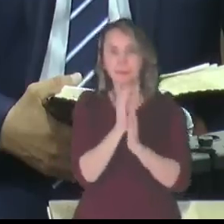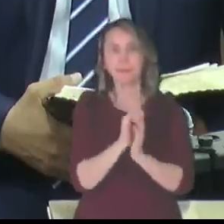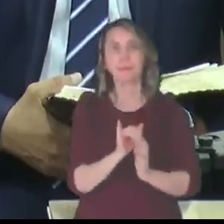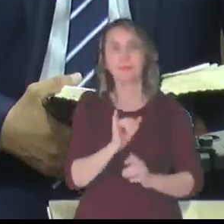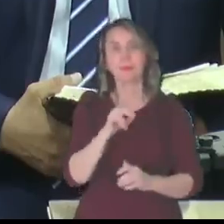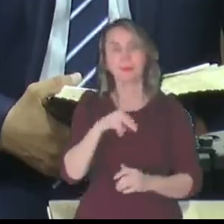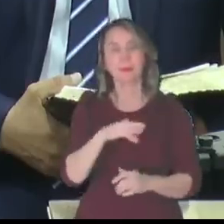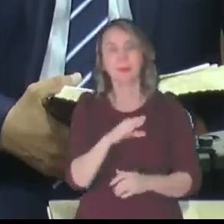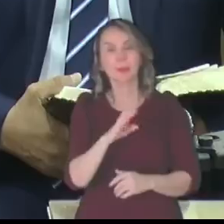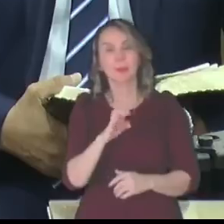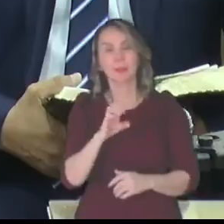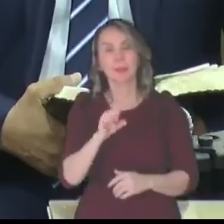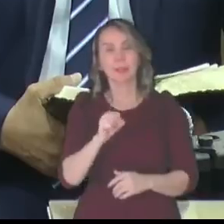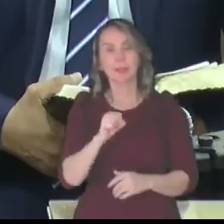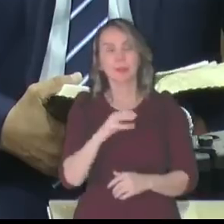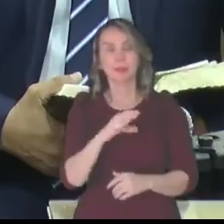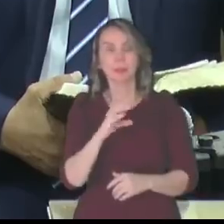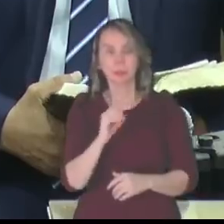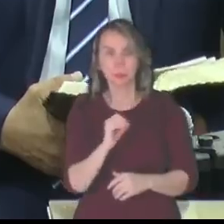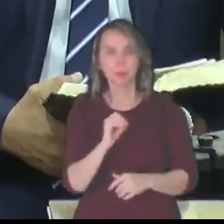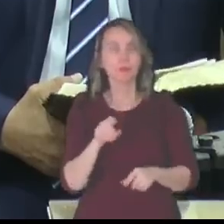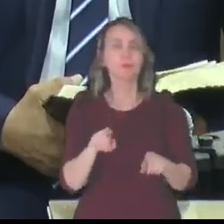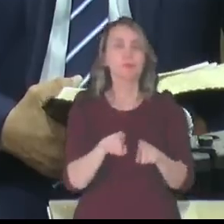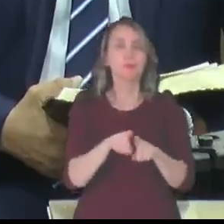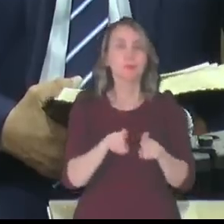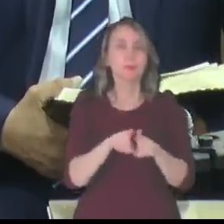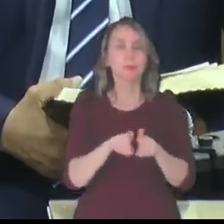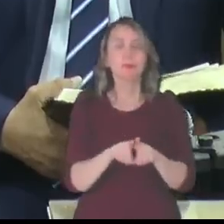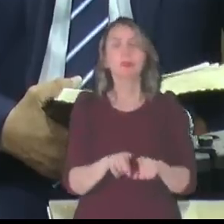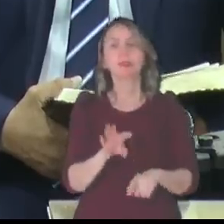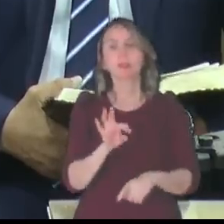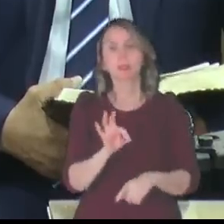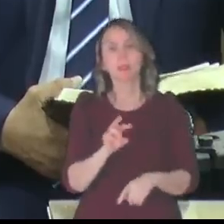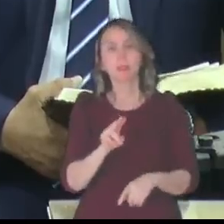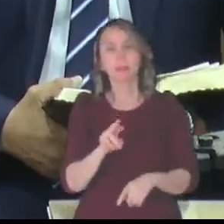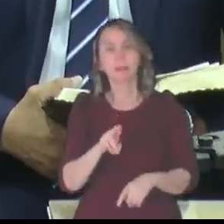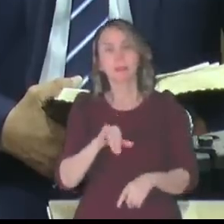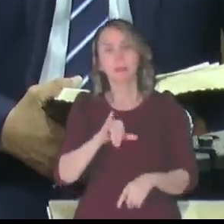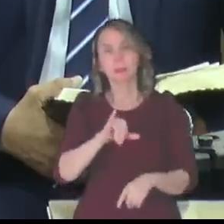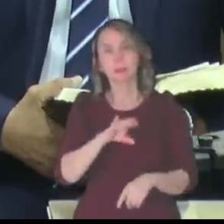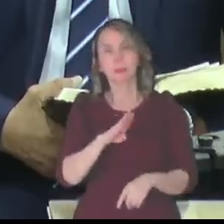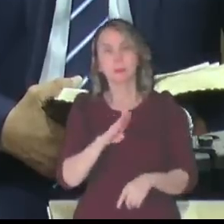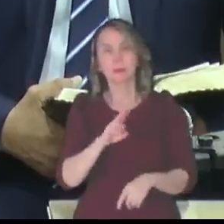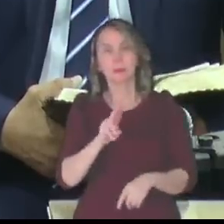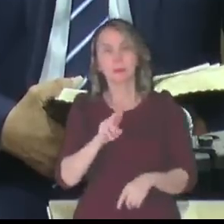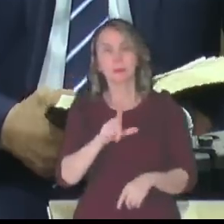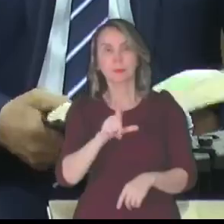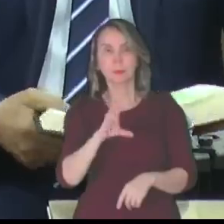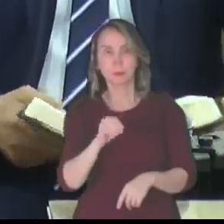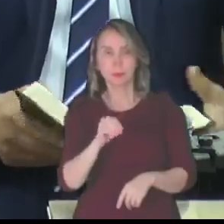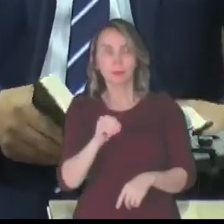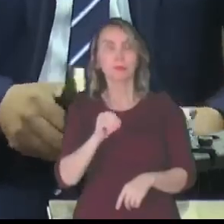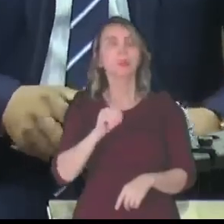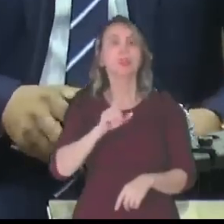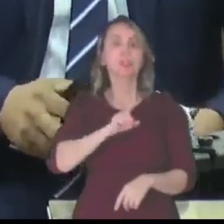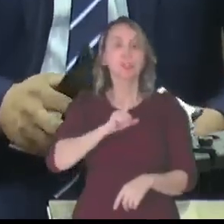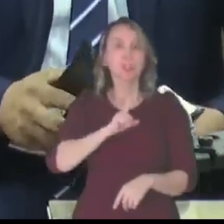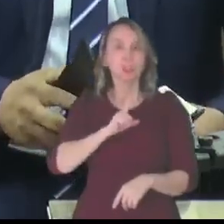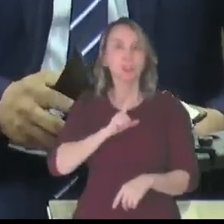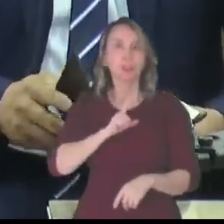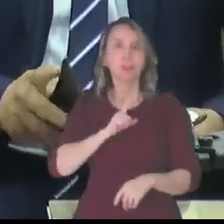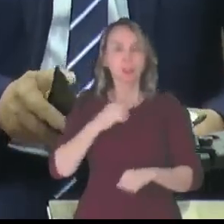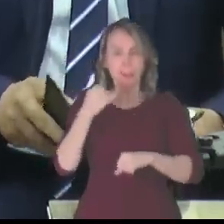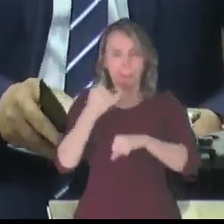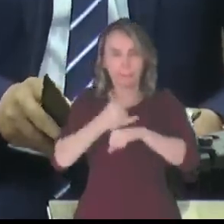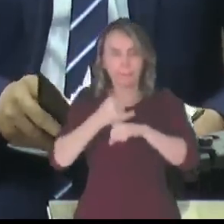o turíbulo o que era o turíbulo ou incensário é um negócio concorrentes que algumas religiões